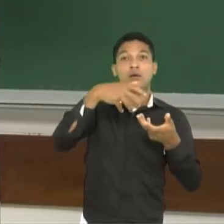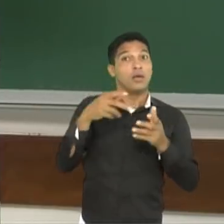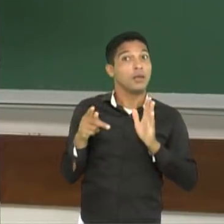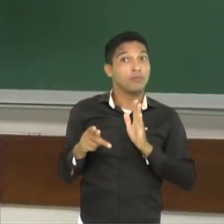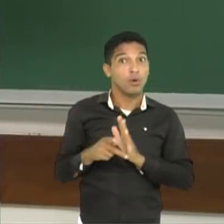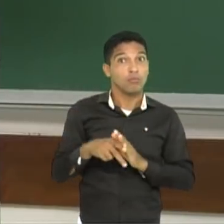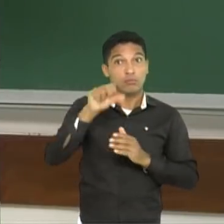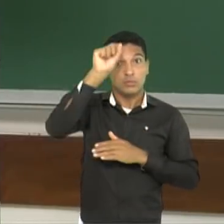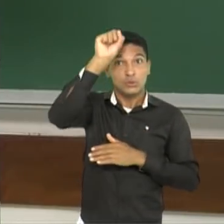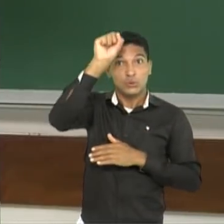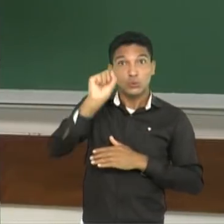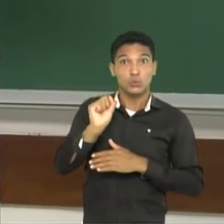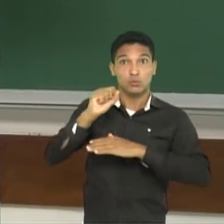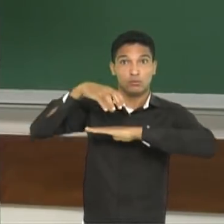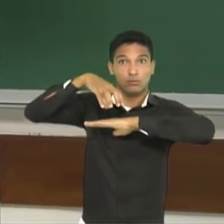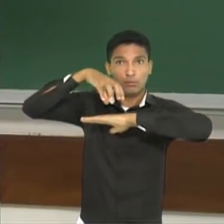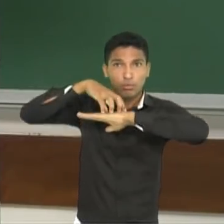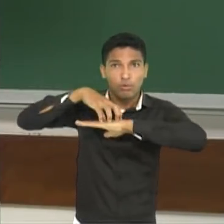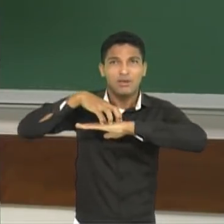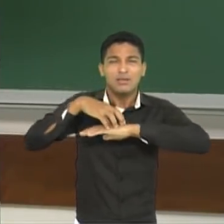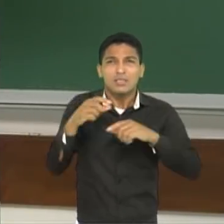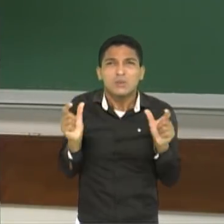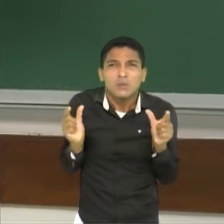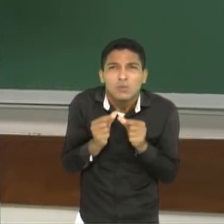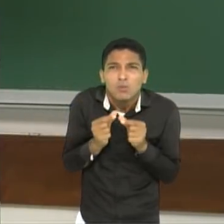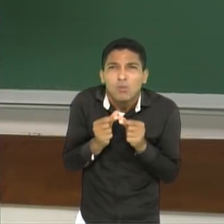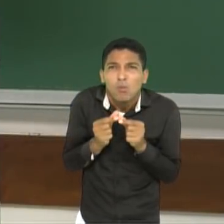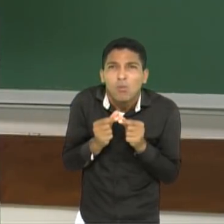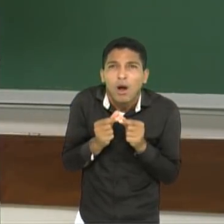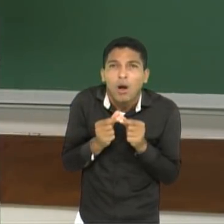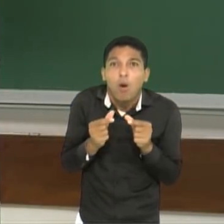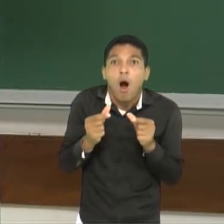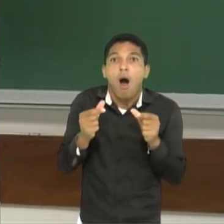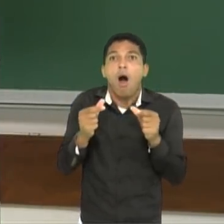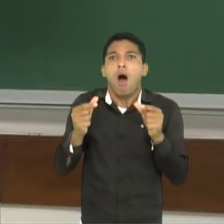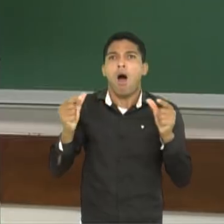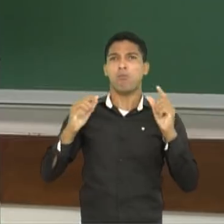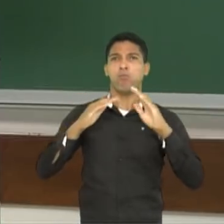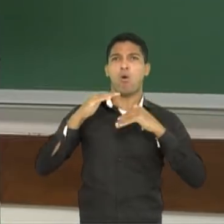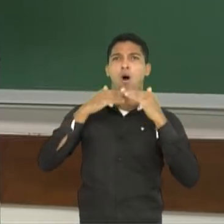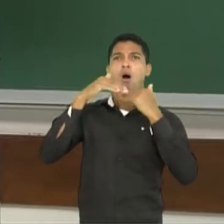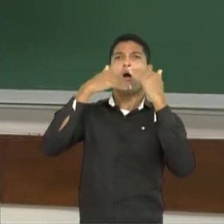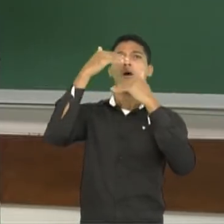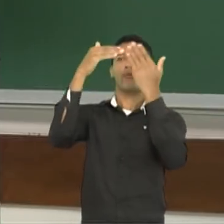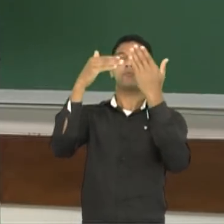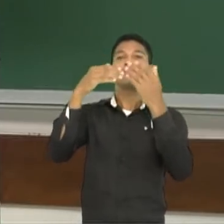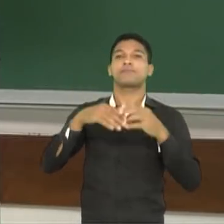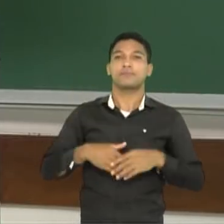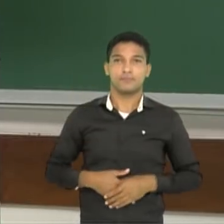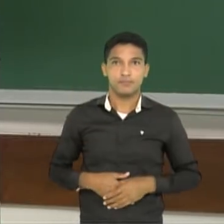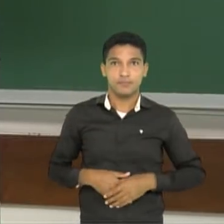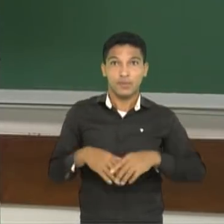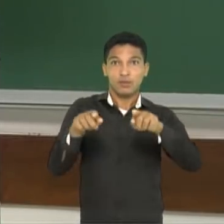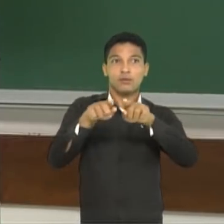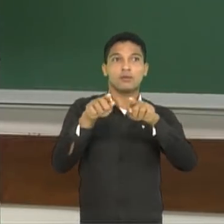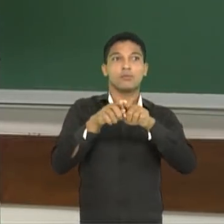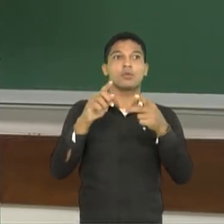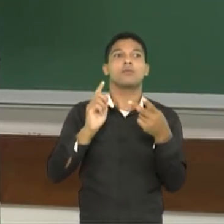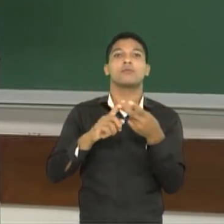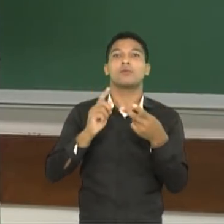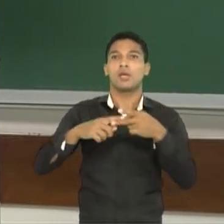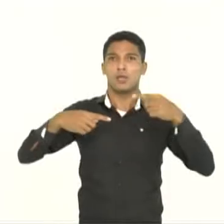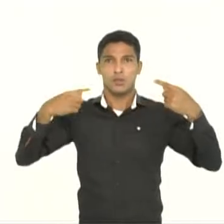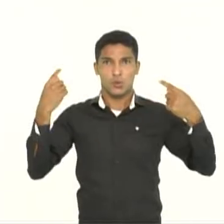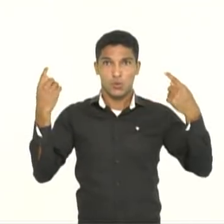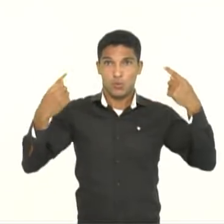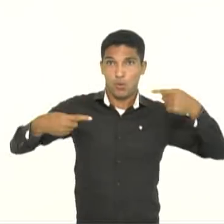desse processo, dessa ideia de industrialização, certo? A concorrência com empresas de grande porte